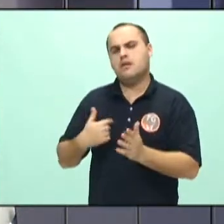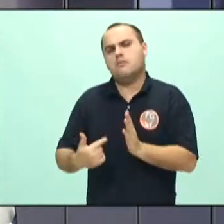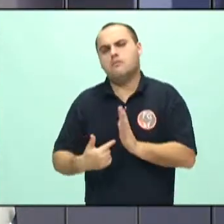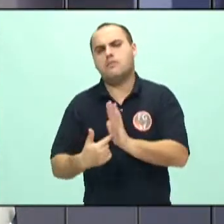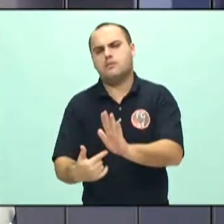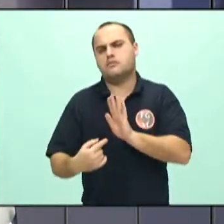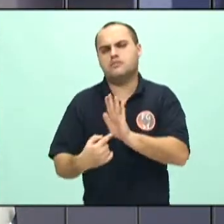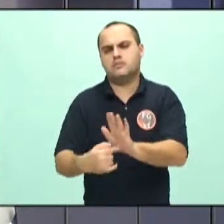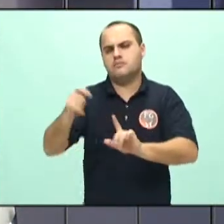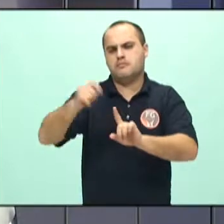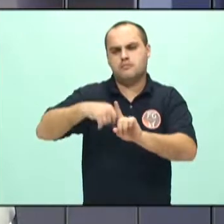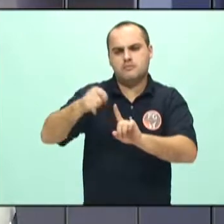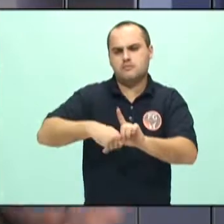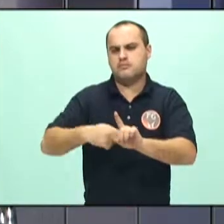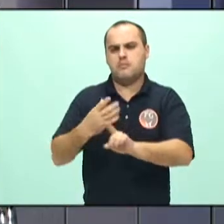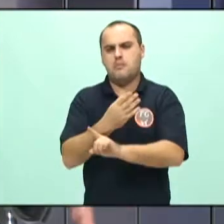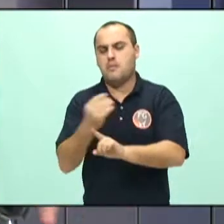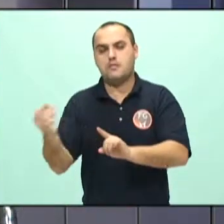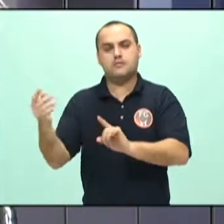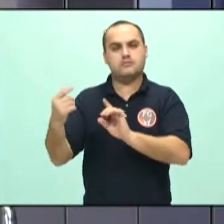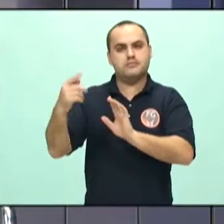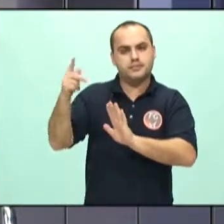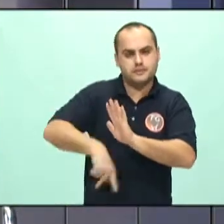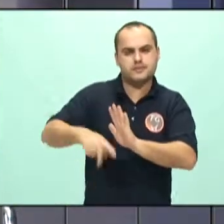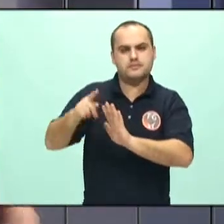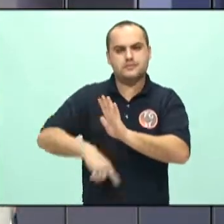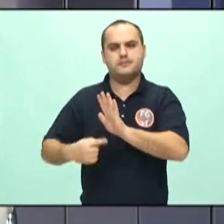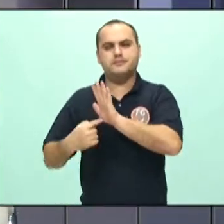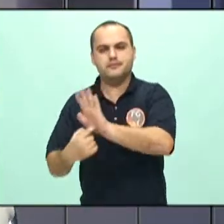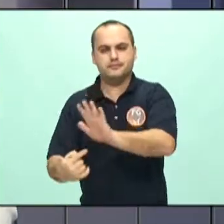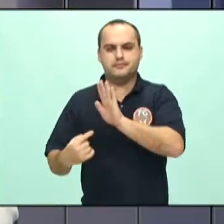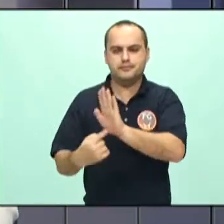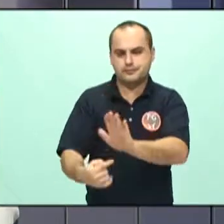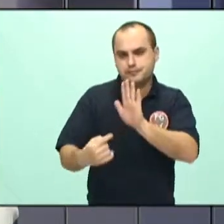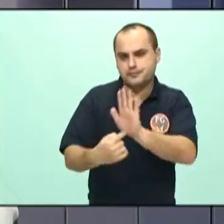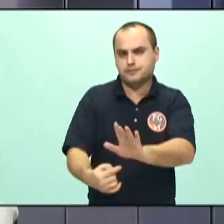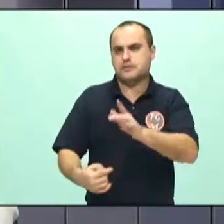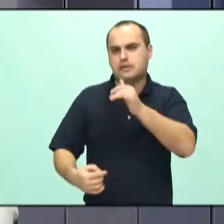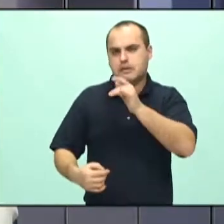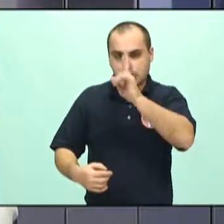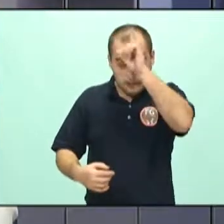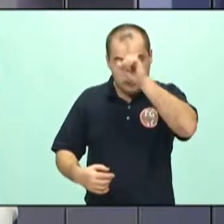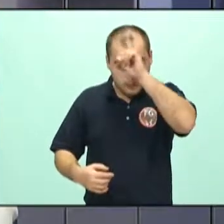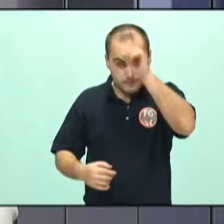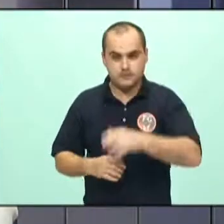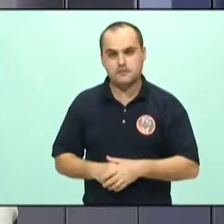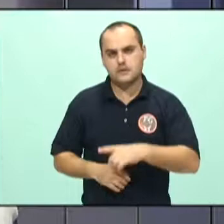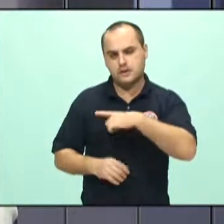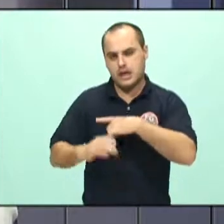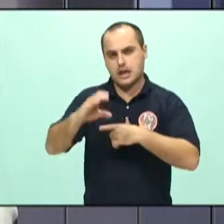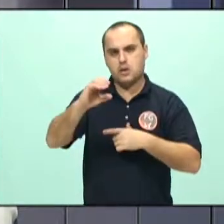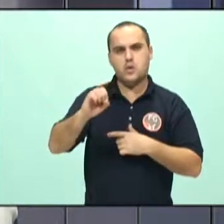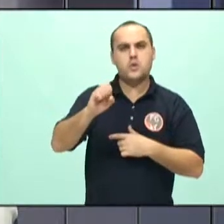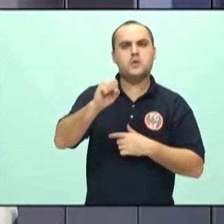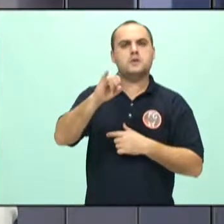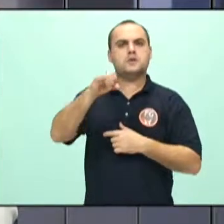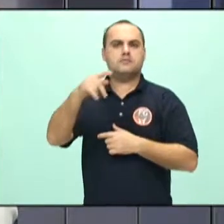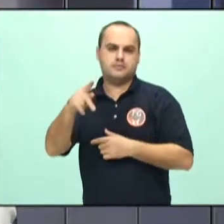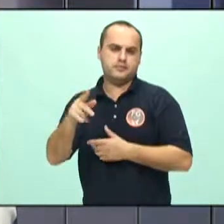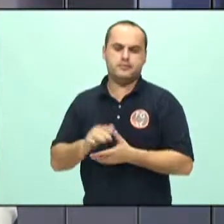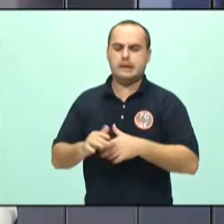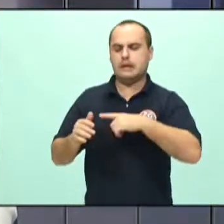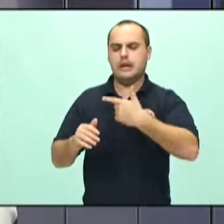né? Todos os meses nós apresentamos muitos, para cada crítica realizada apresento uma sugestão. Existe esse da COSIP, existem outros projetos, como, por